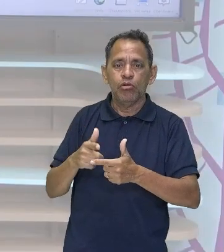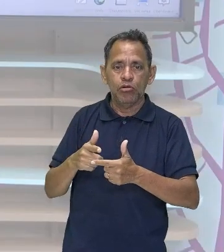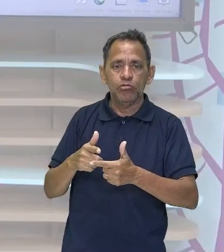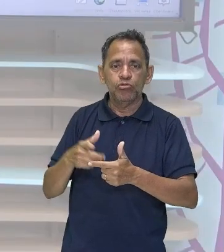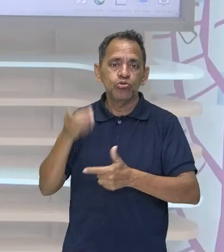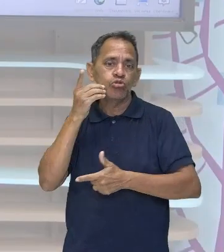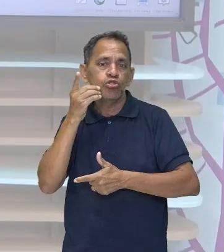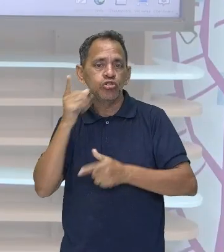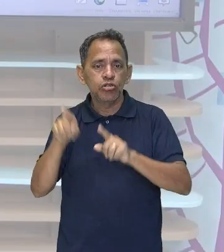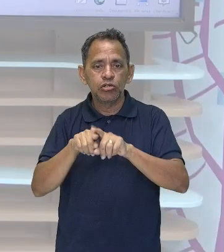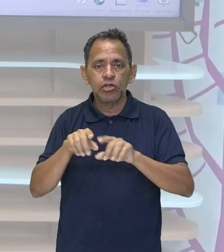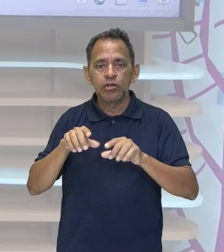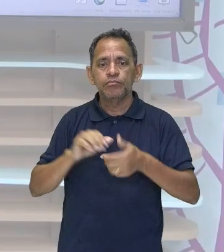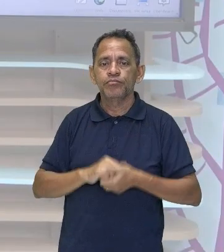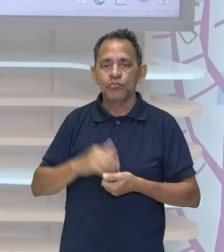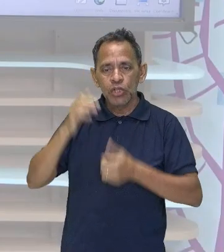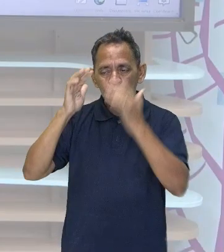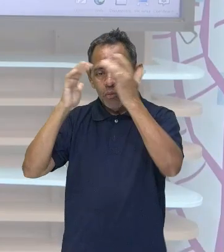uma motocicleta